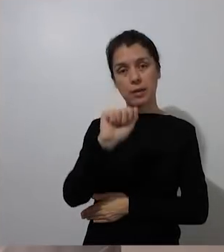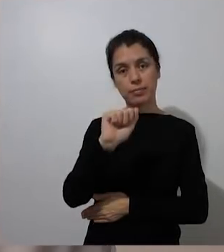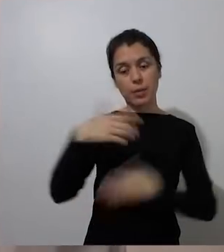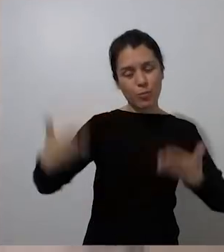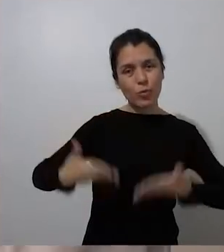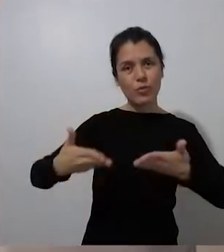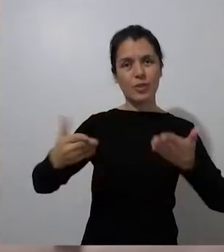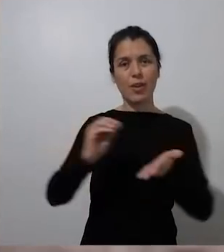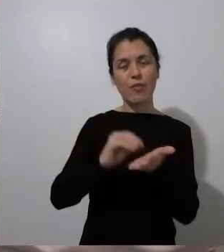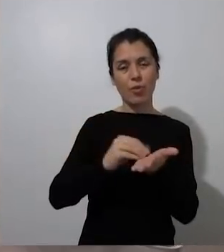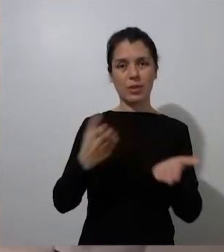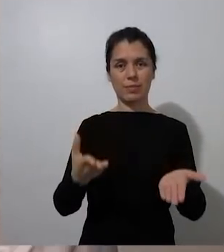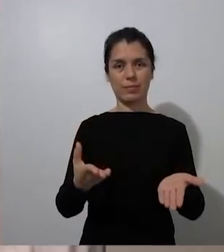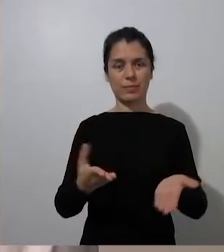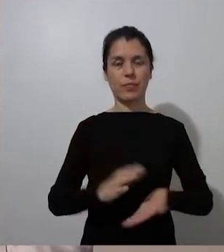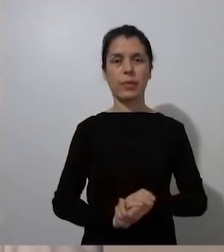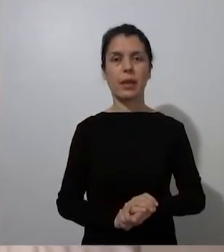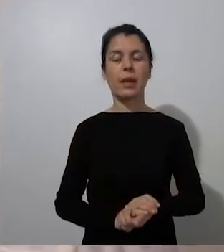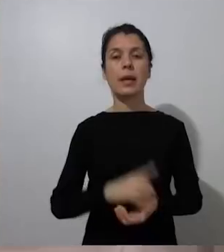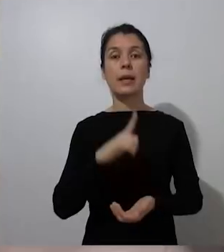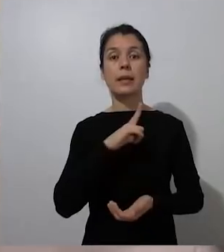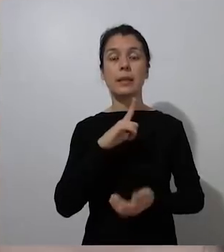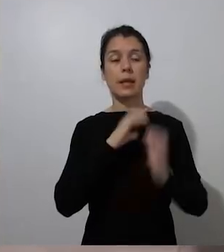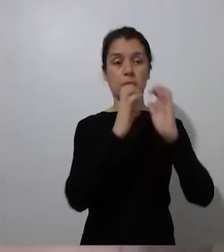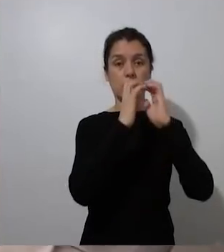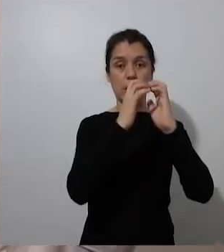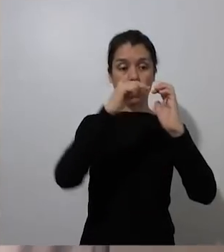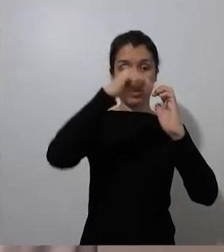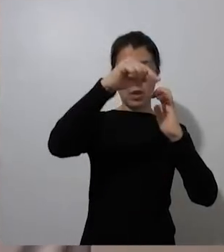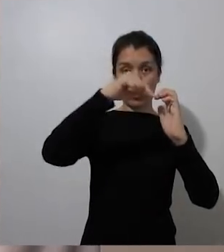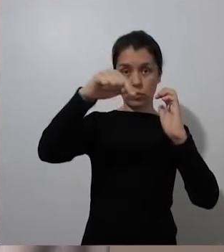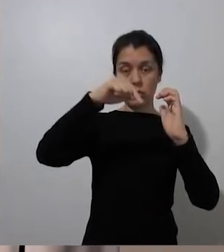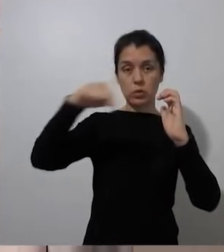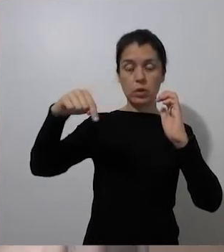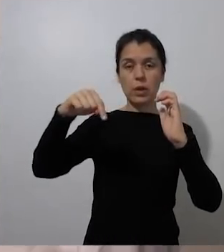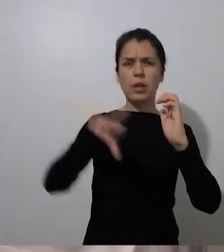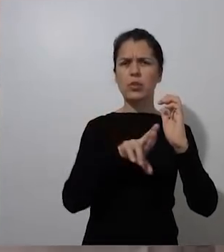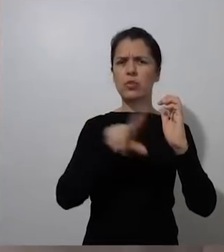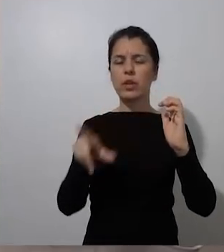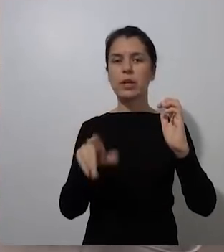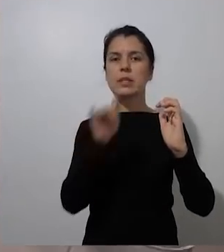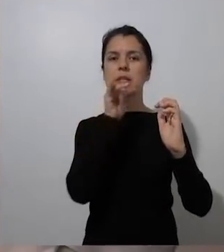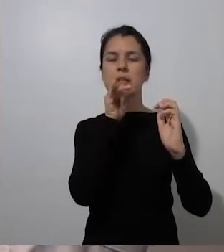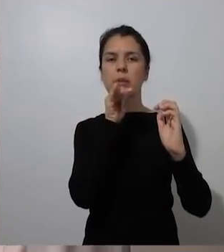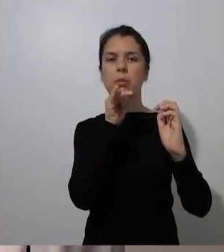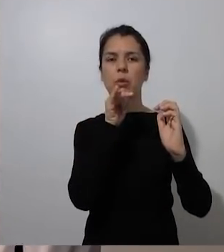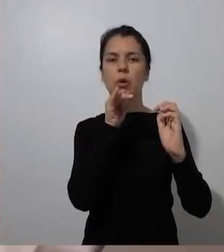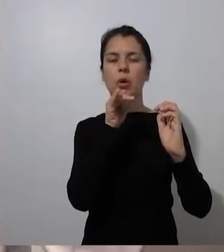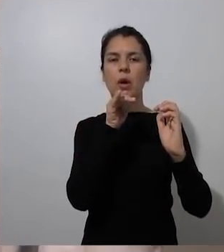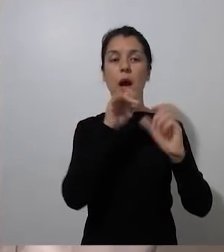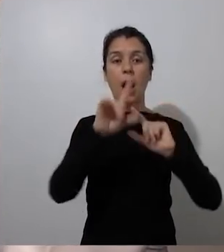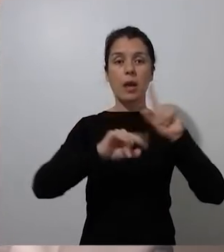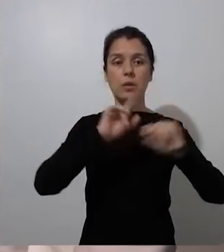aquela disposição, que te dá aquela vontade. Nós temos aqui, entre os neurotransmissores, alguns diferenciados. Por exemplo, nós temos